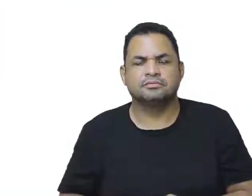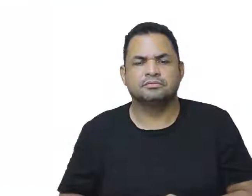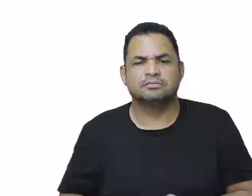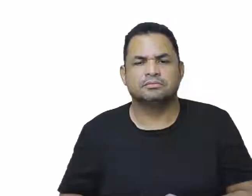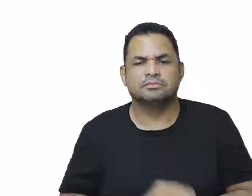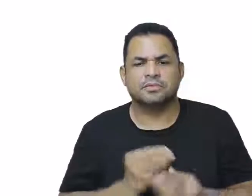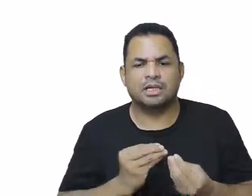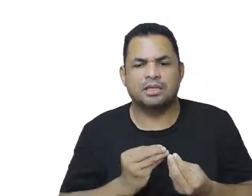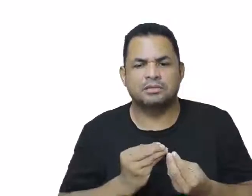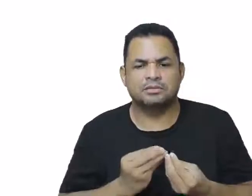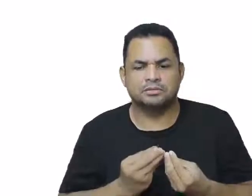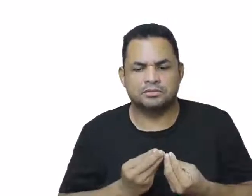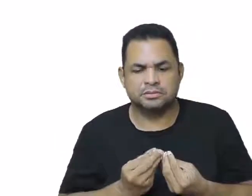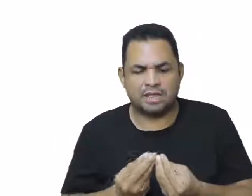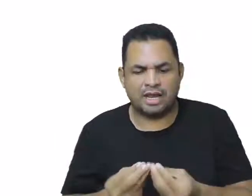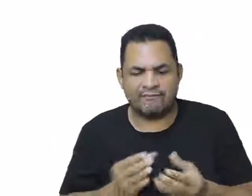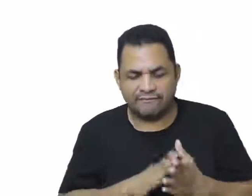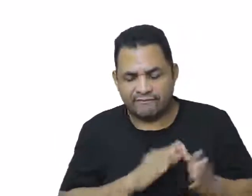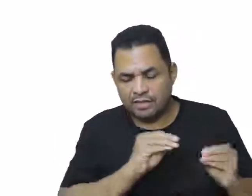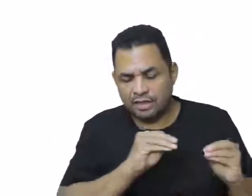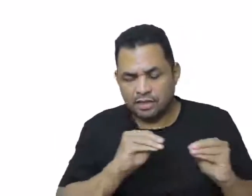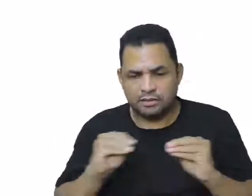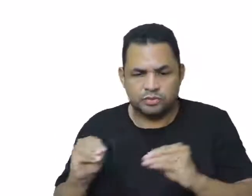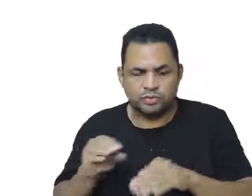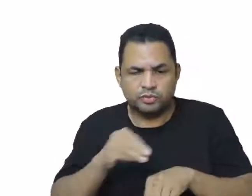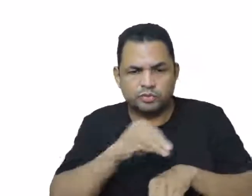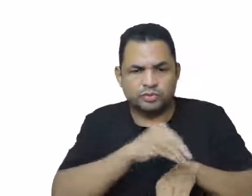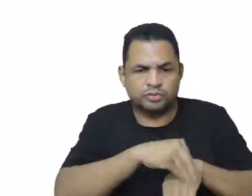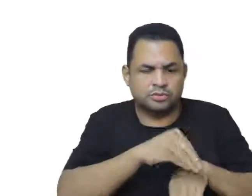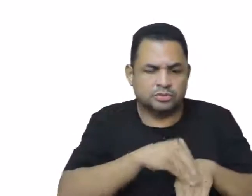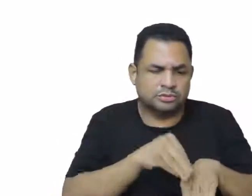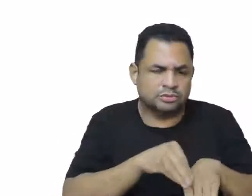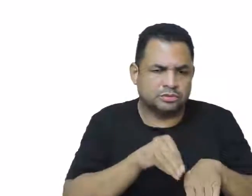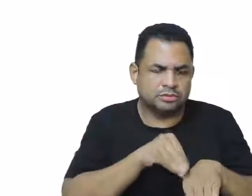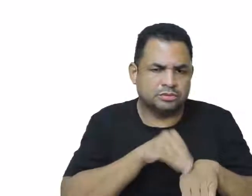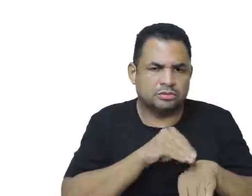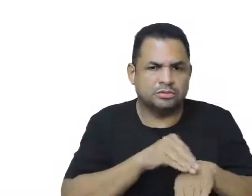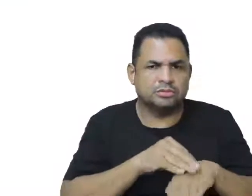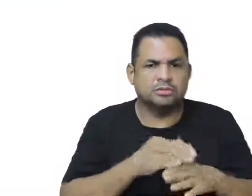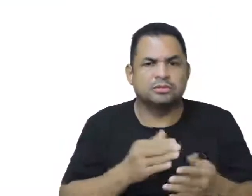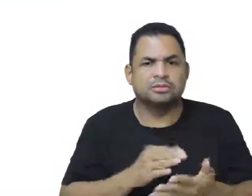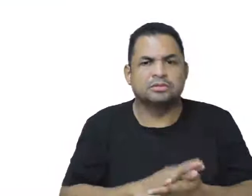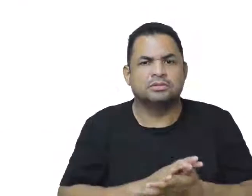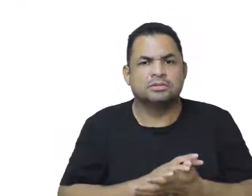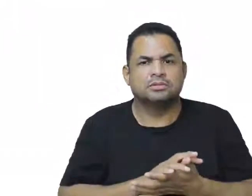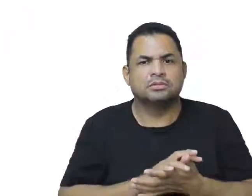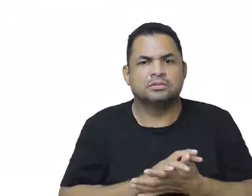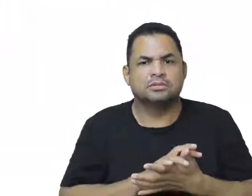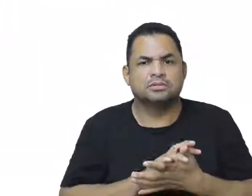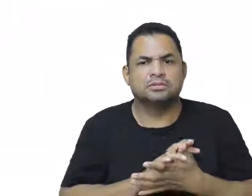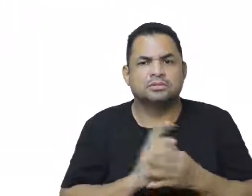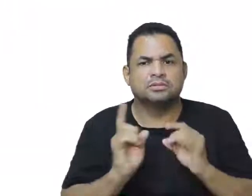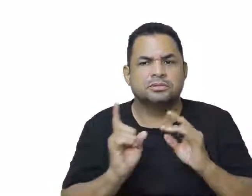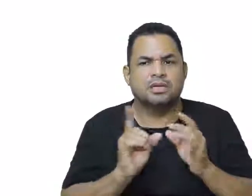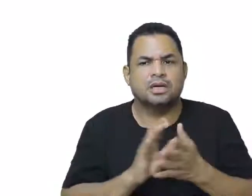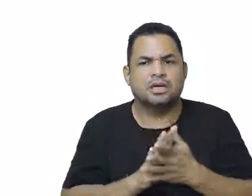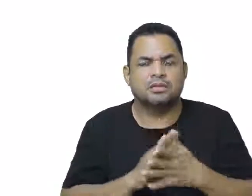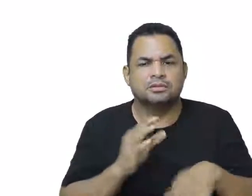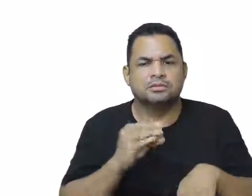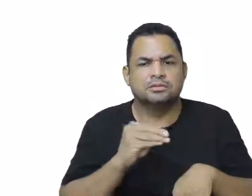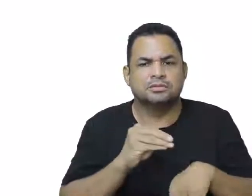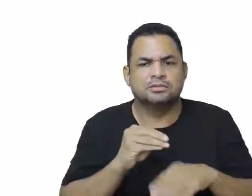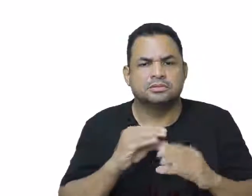entregando, digamos assim, nutrientes para esse tecido, e esse tecido, né, esses nutrientes eles vão passar célula por célula através